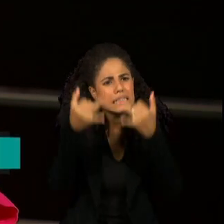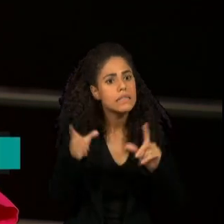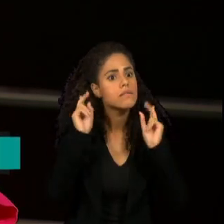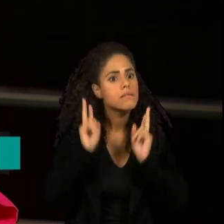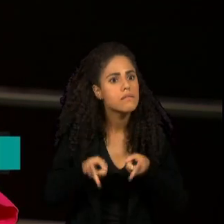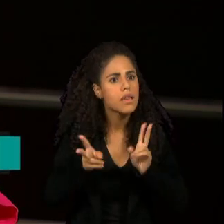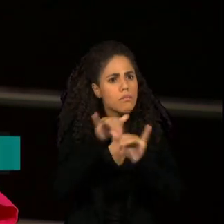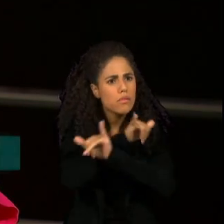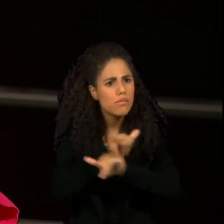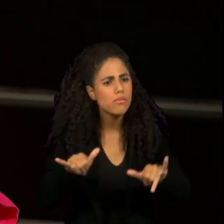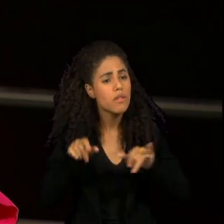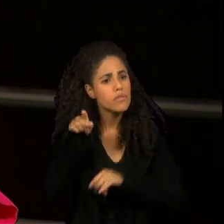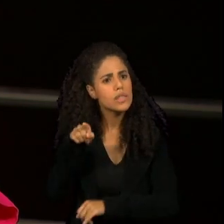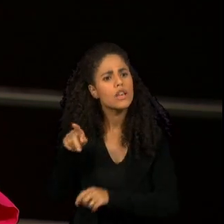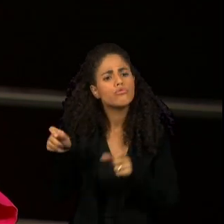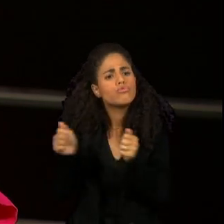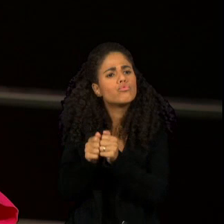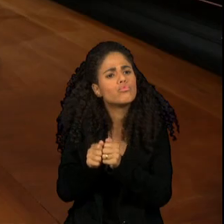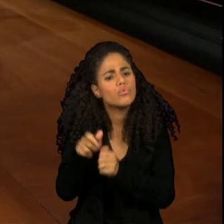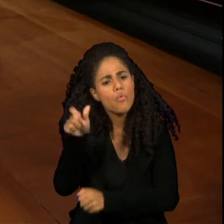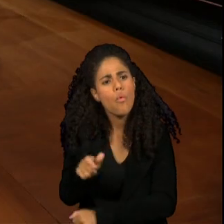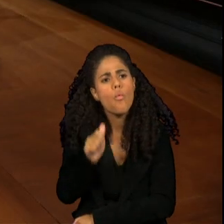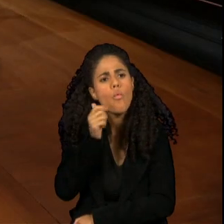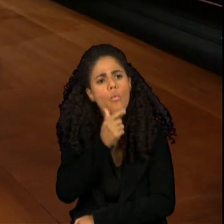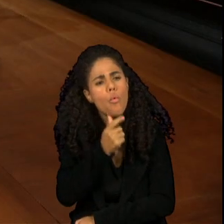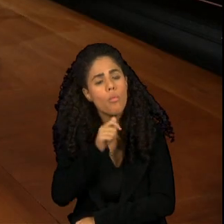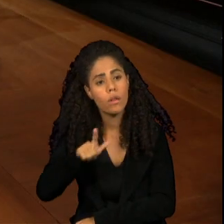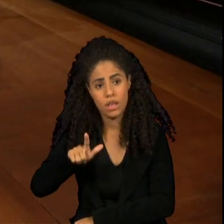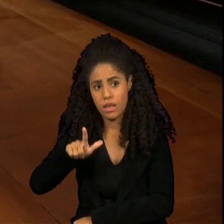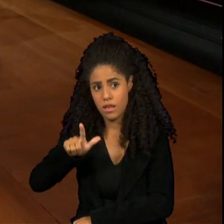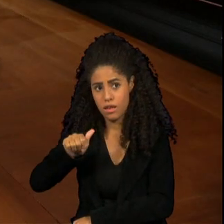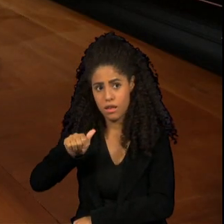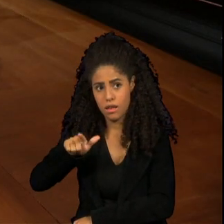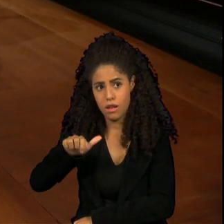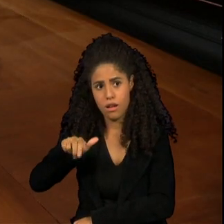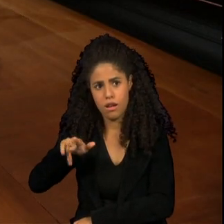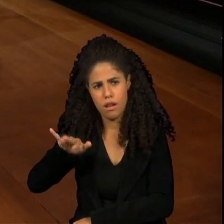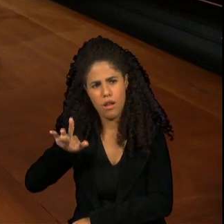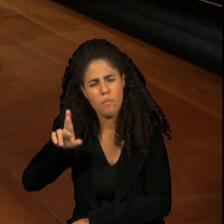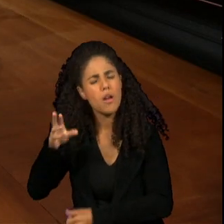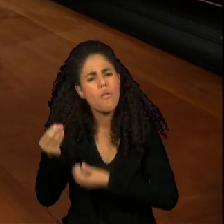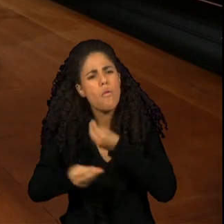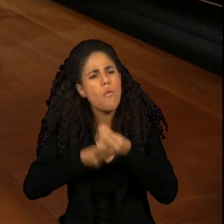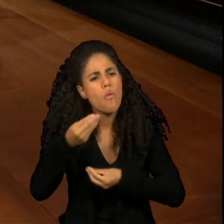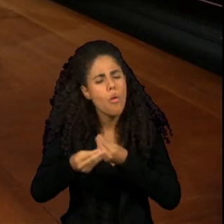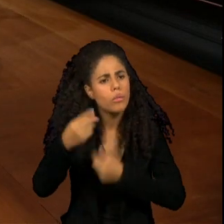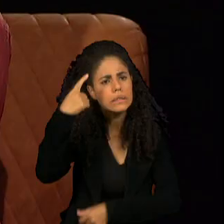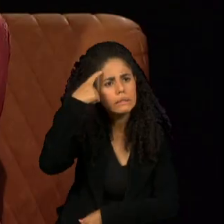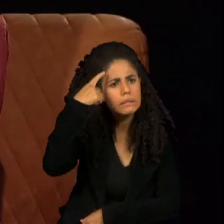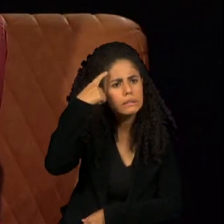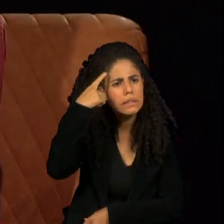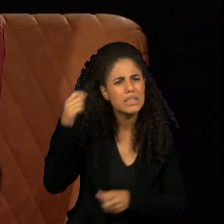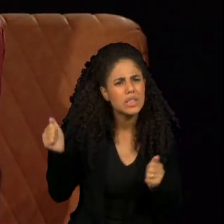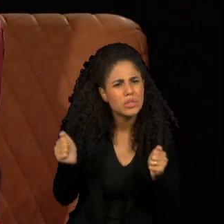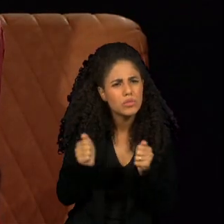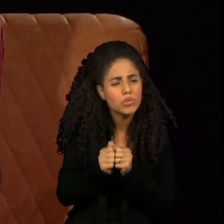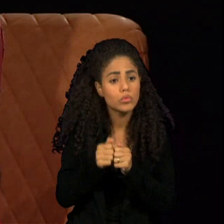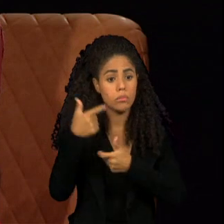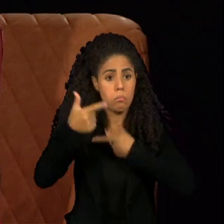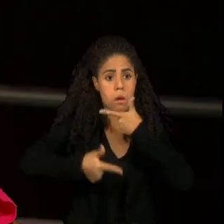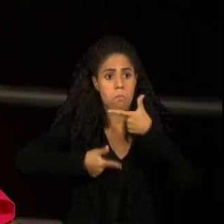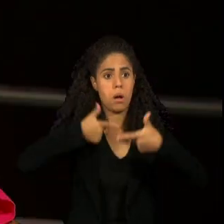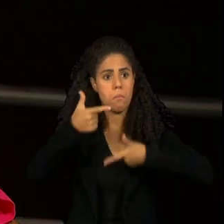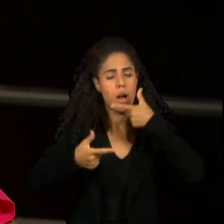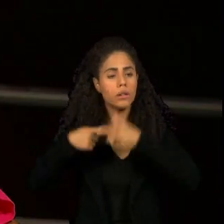impossível de acontecer, mas que mesmo assim ele era o seu irmão intelectual. Mas você chegou a trabalhar com ele como